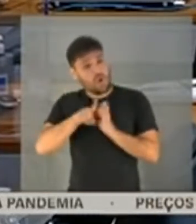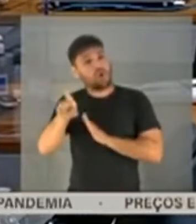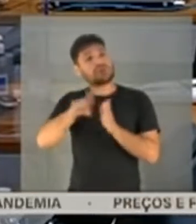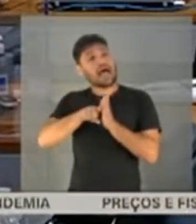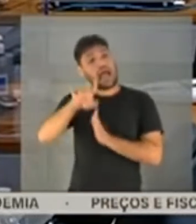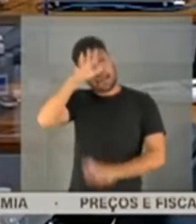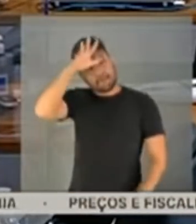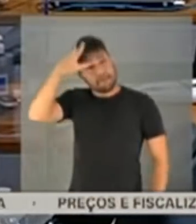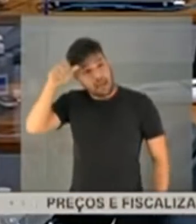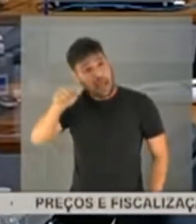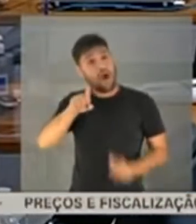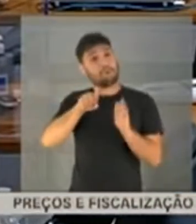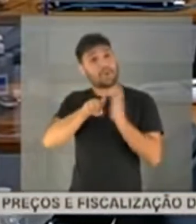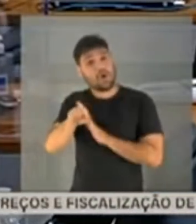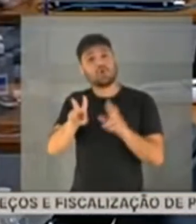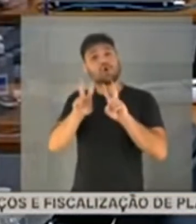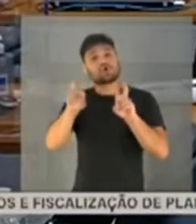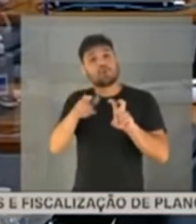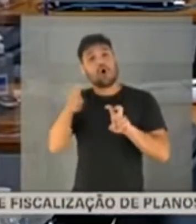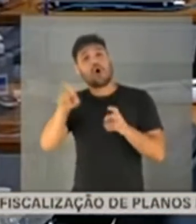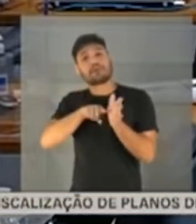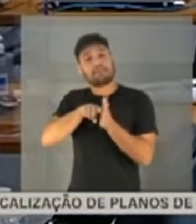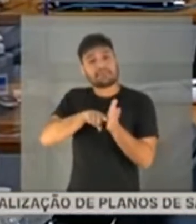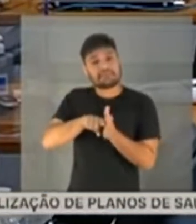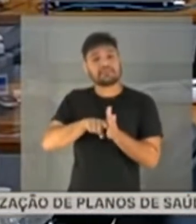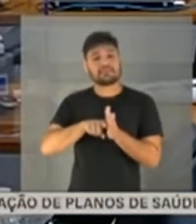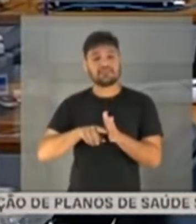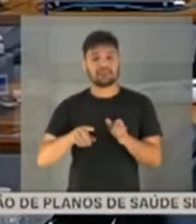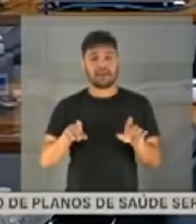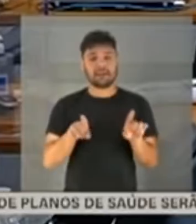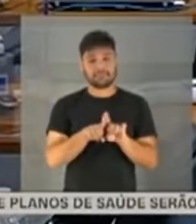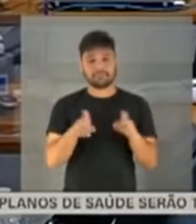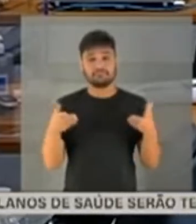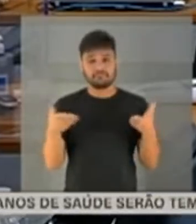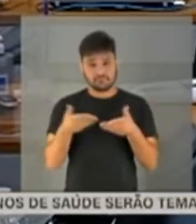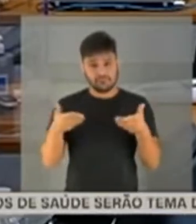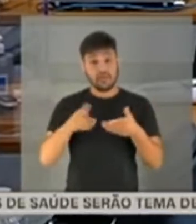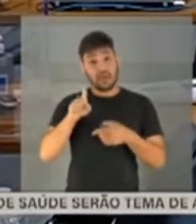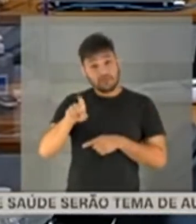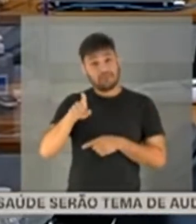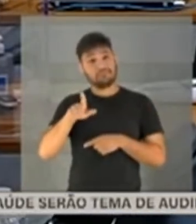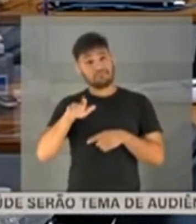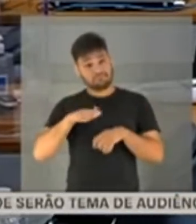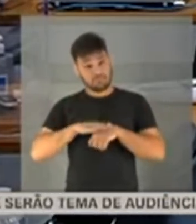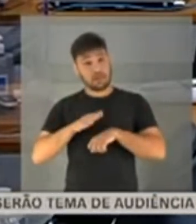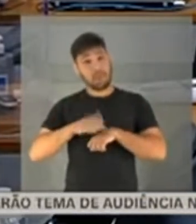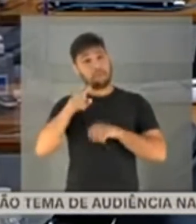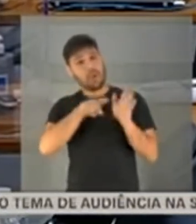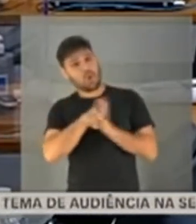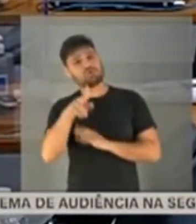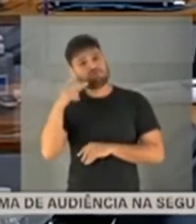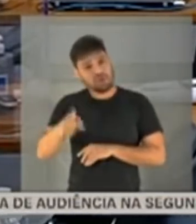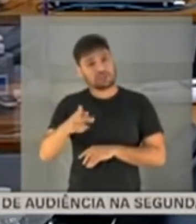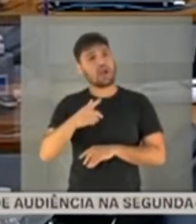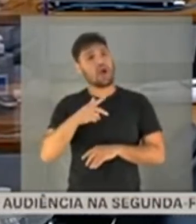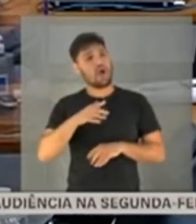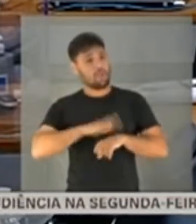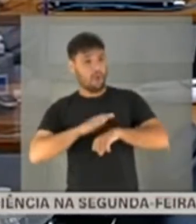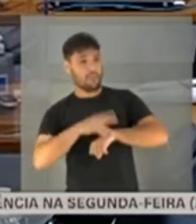Manaus, questione ele sobre outras pesquisas que querem fazer, questione por que morreram lá naquele estado. Pergunte, vocês têm